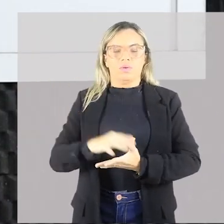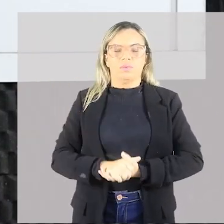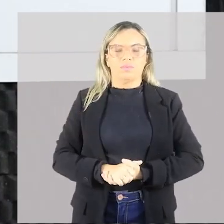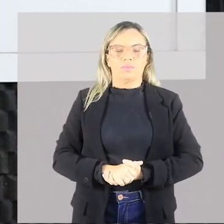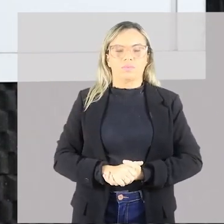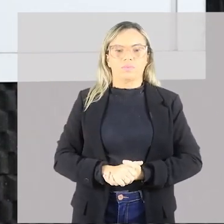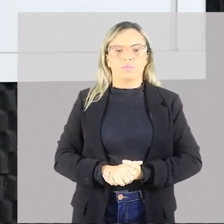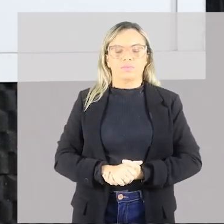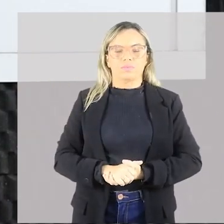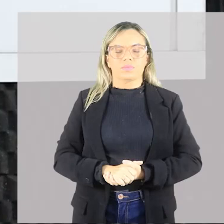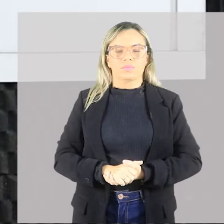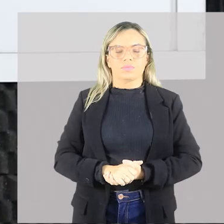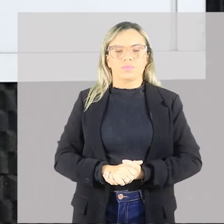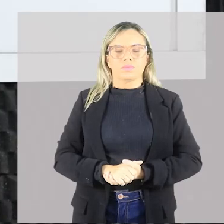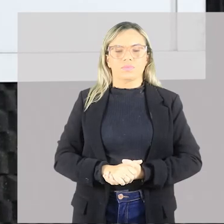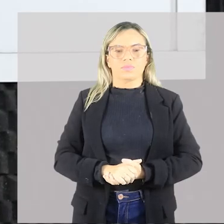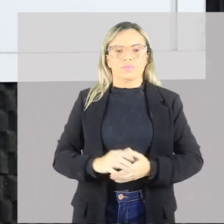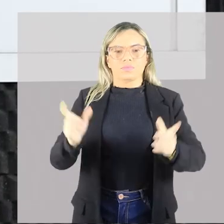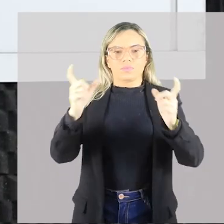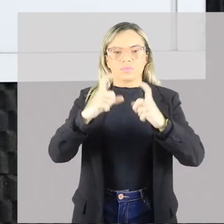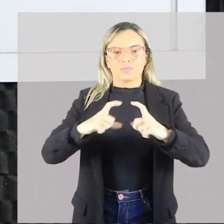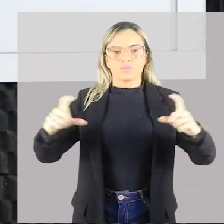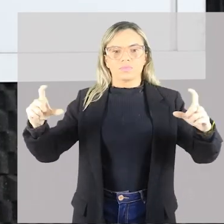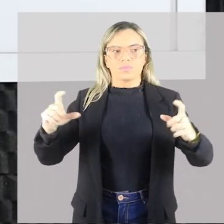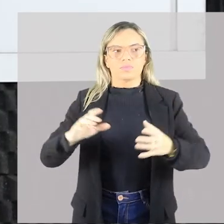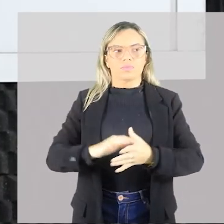2 vezes a área da base.